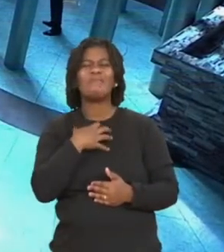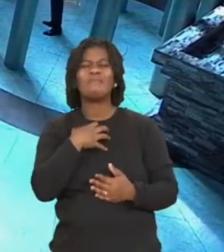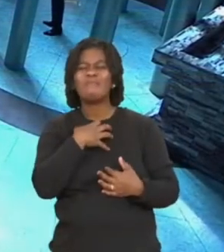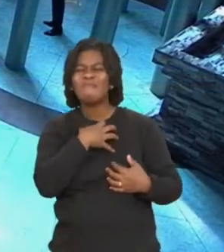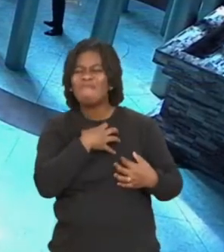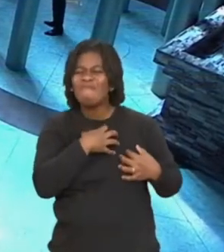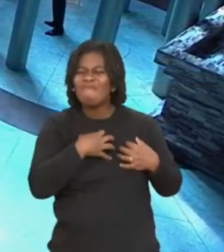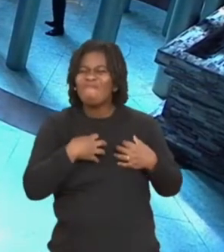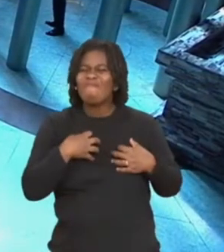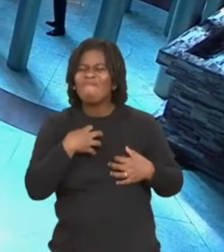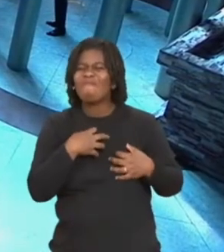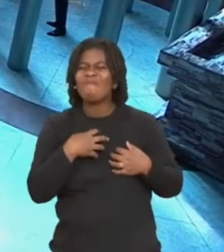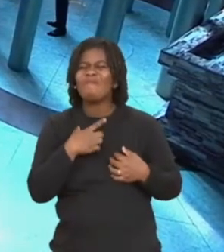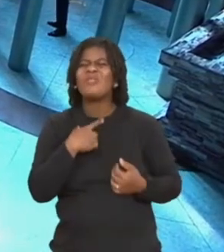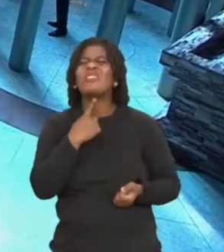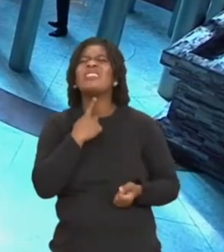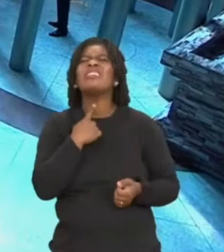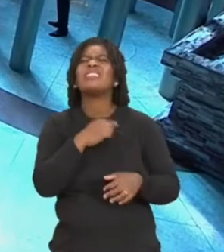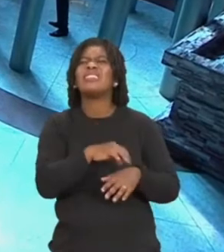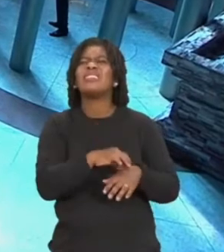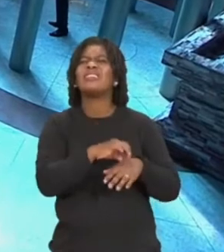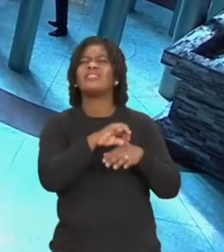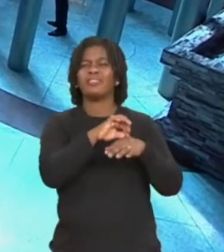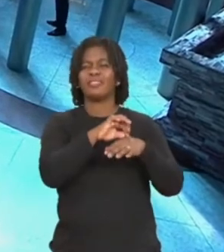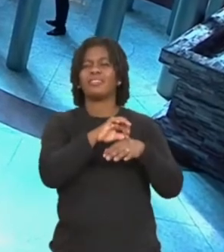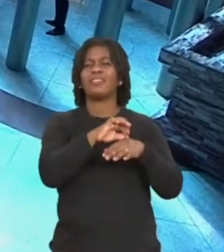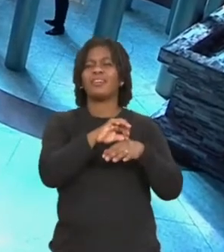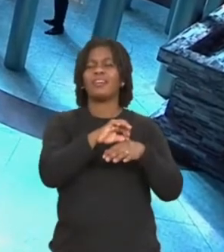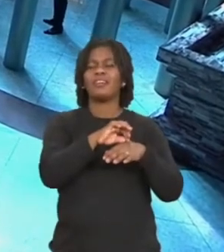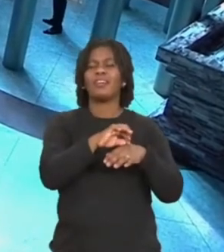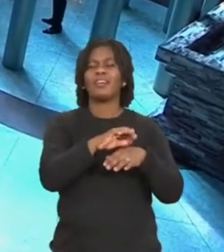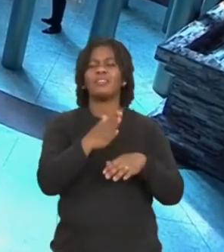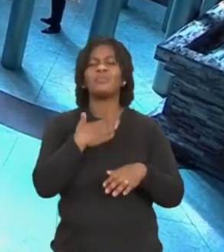minhas inclinações, minhas intenções,